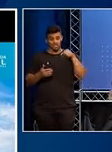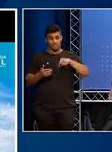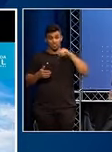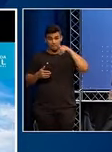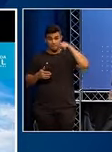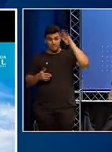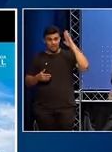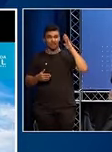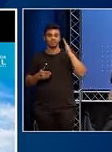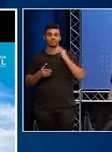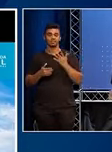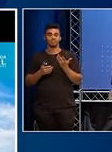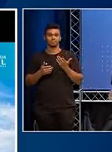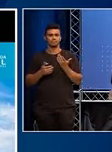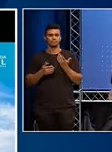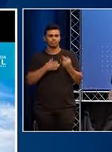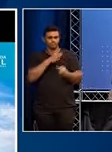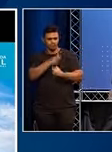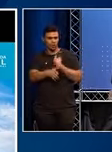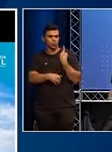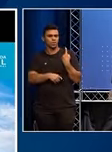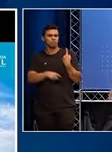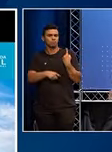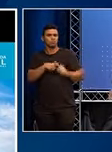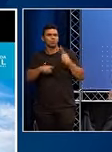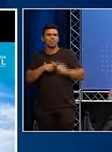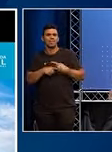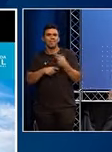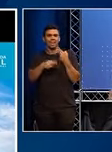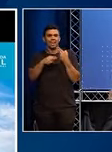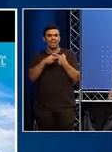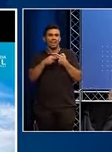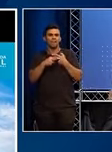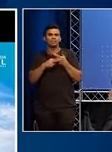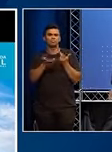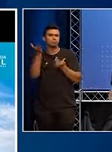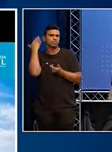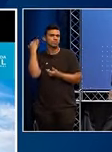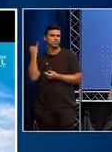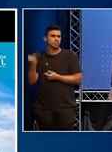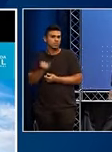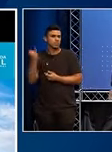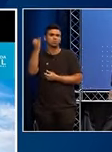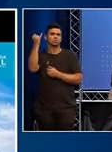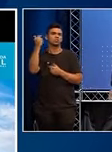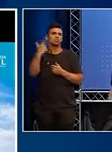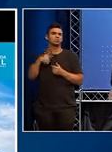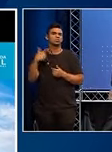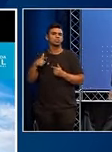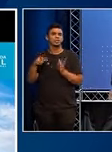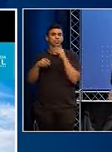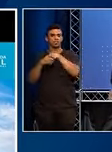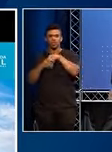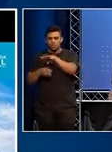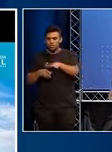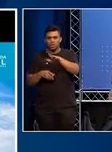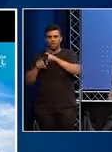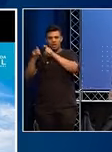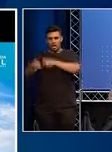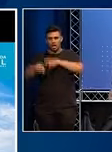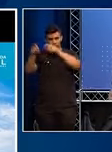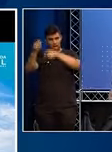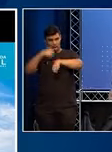a pergunta é: por que a Caixa não era relevante no agronegócio? O segmento